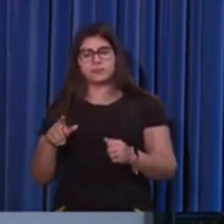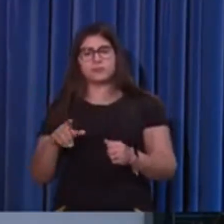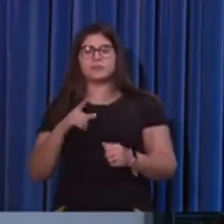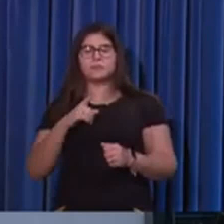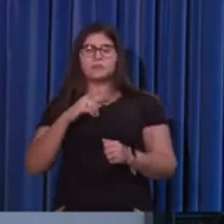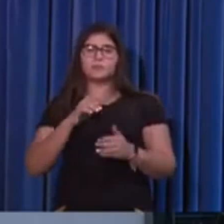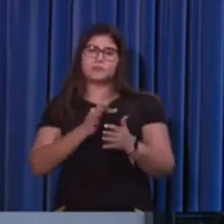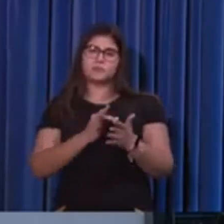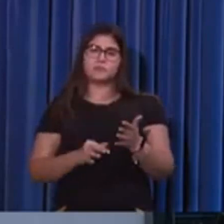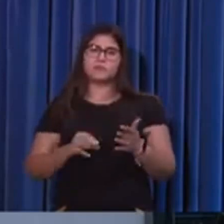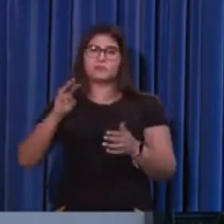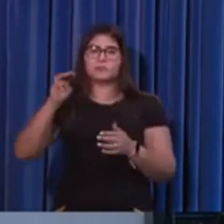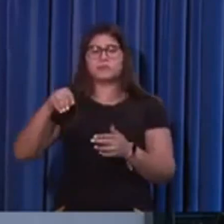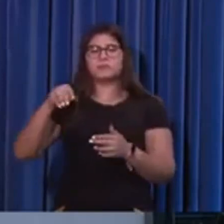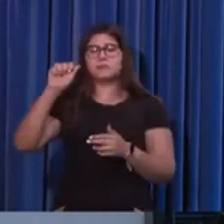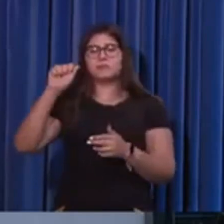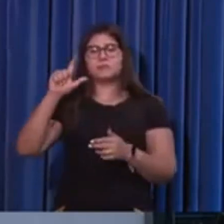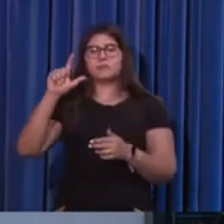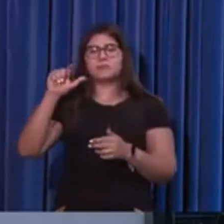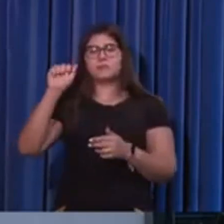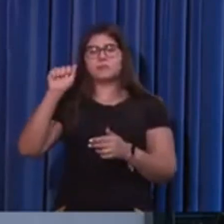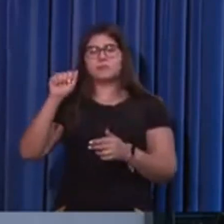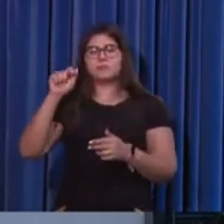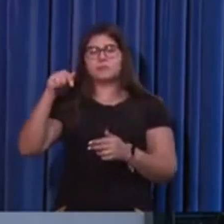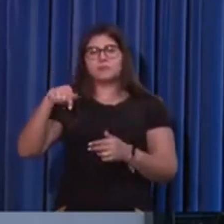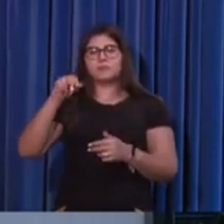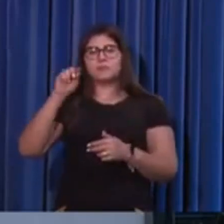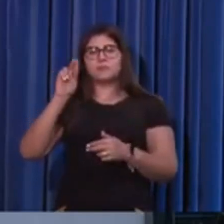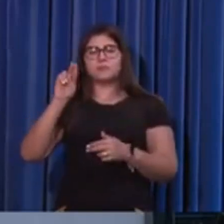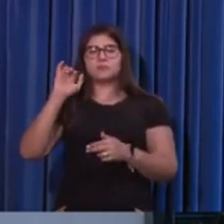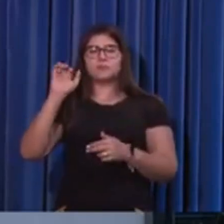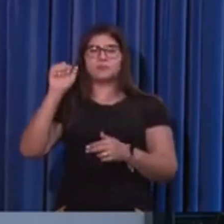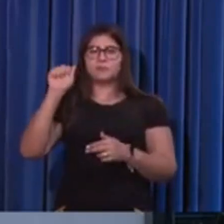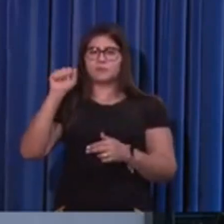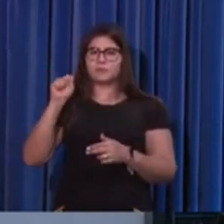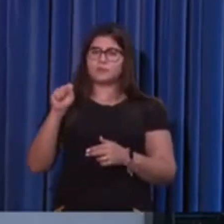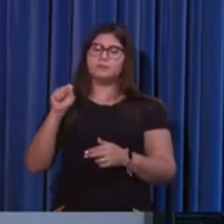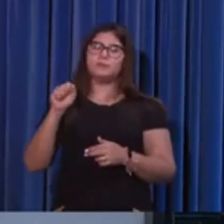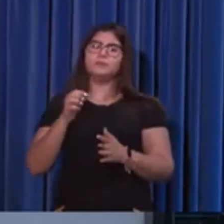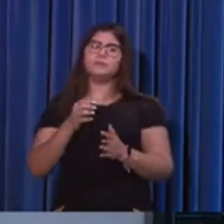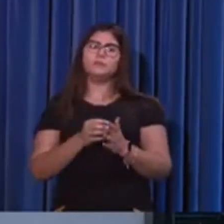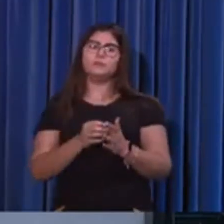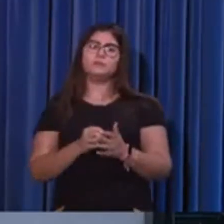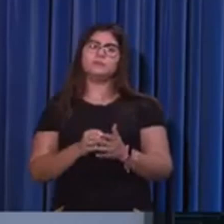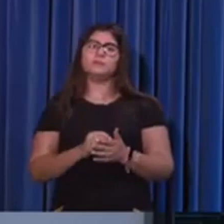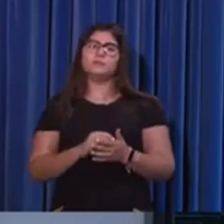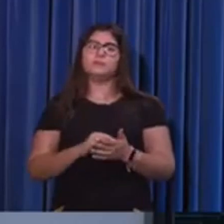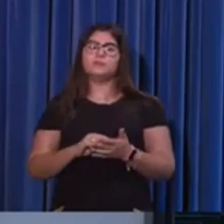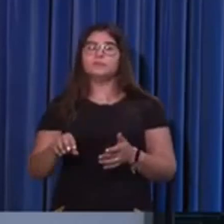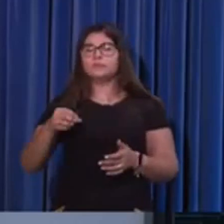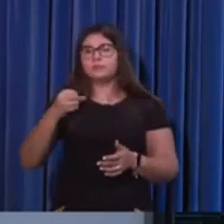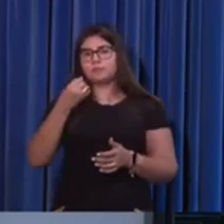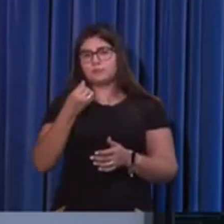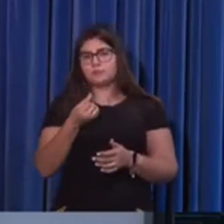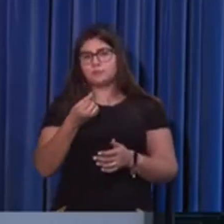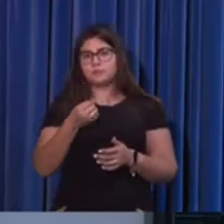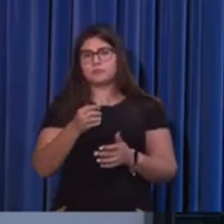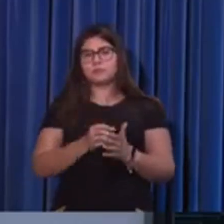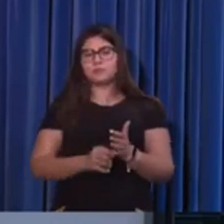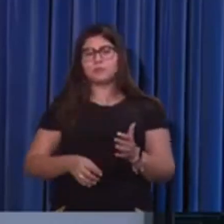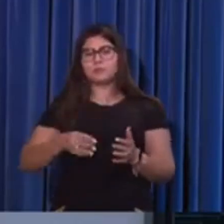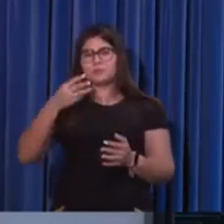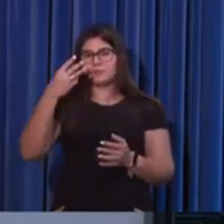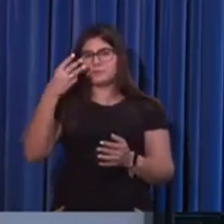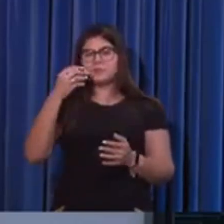capítulo 3, do versículo 13 até o capítulo 4, versículo 6. Você tem aí,